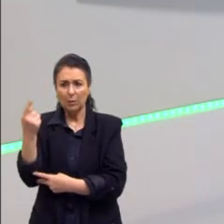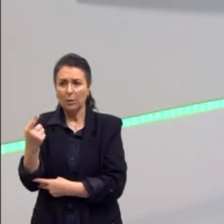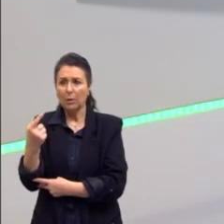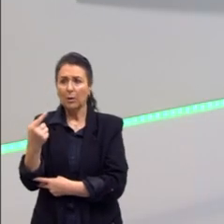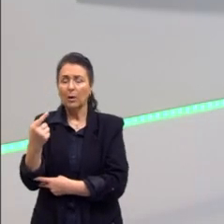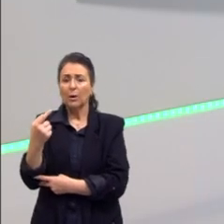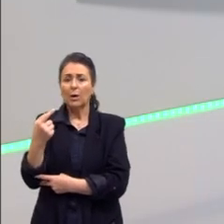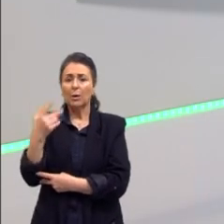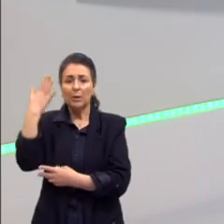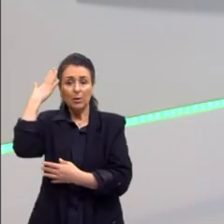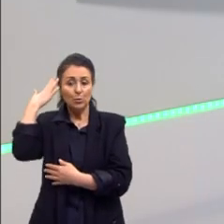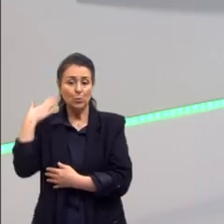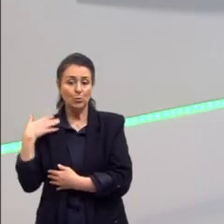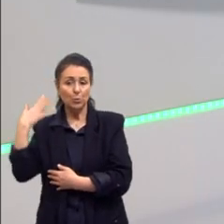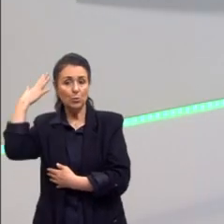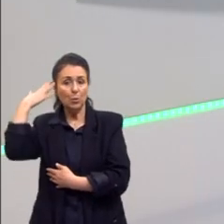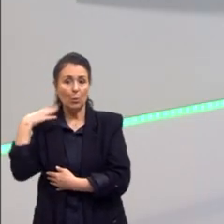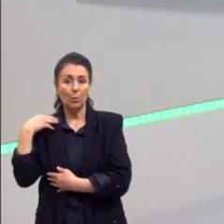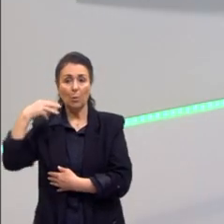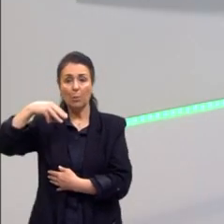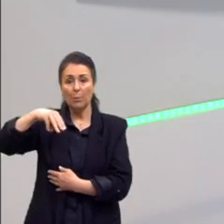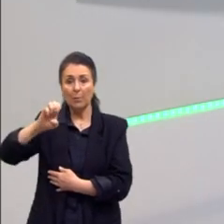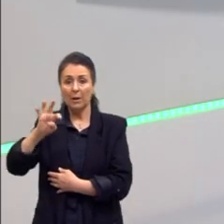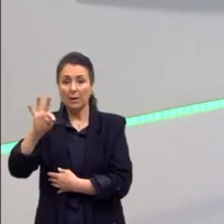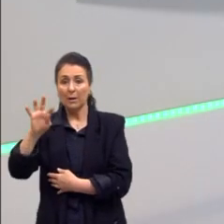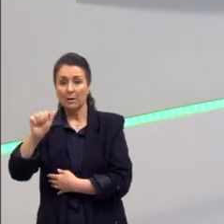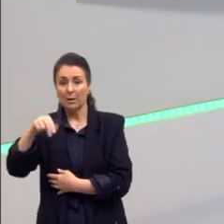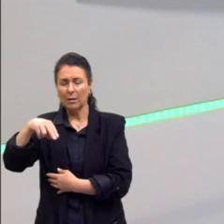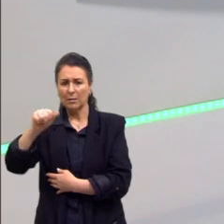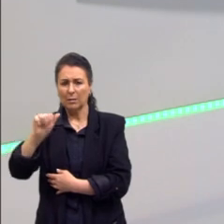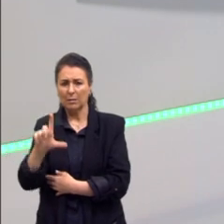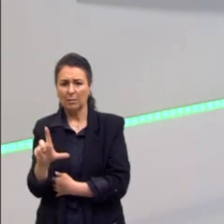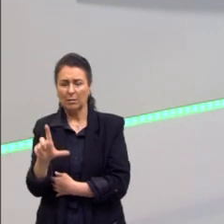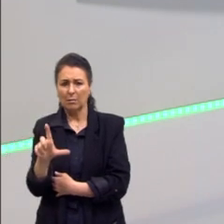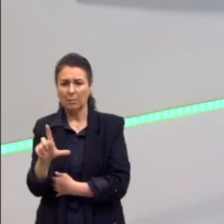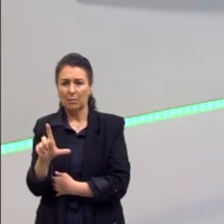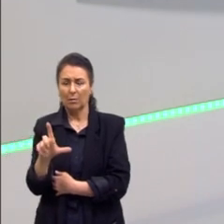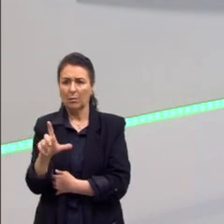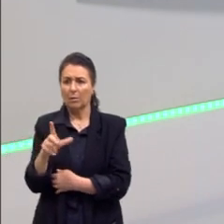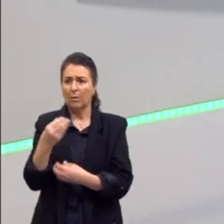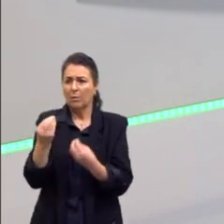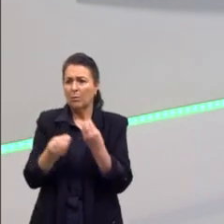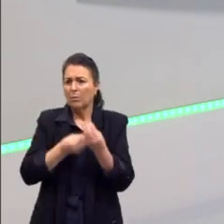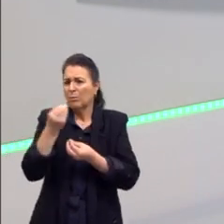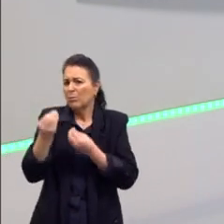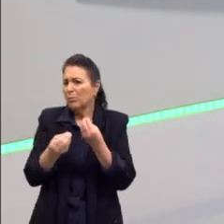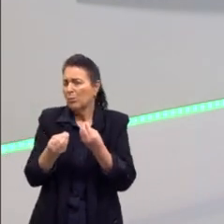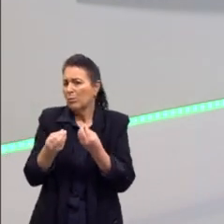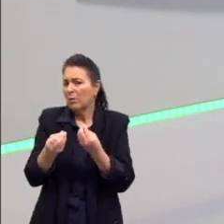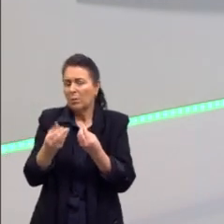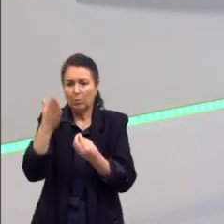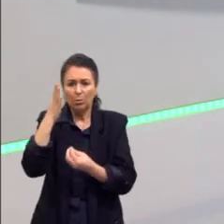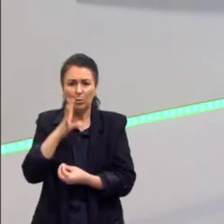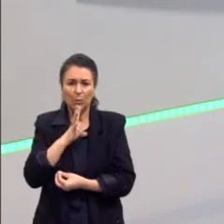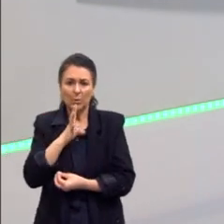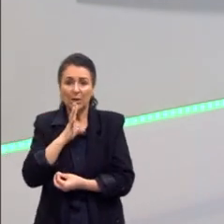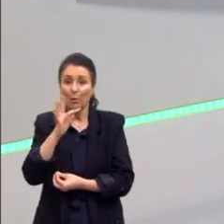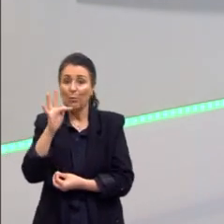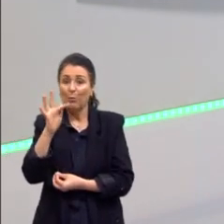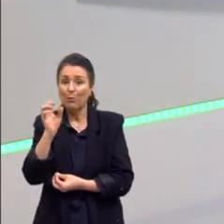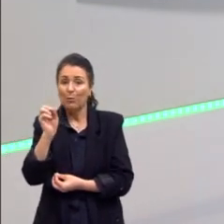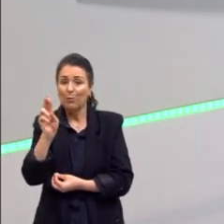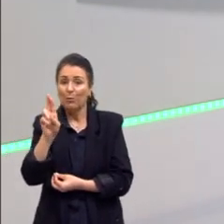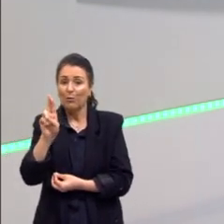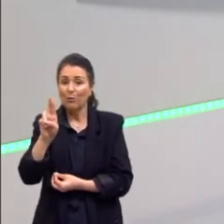meu cabelo é lisinho que é o metanal mas metanal ninguém lembra de ouvir falar meu canal né mas metanol é o formou